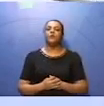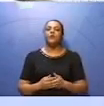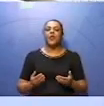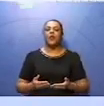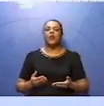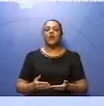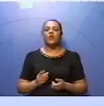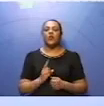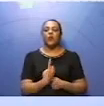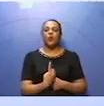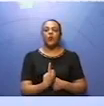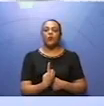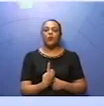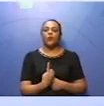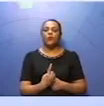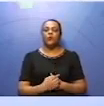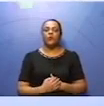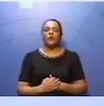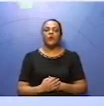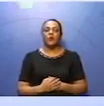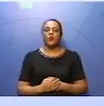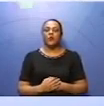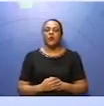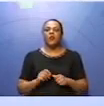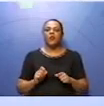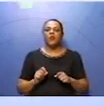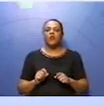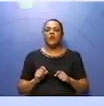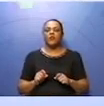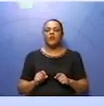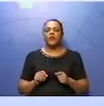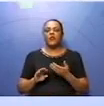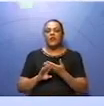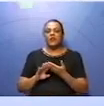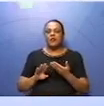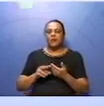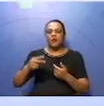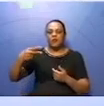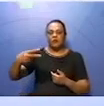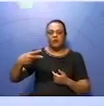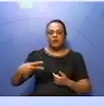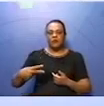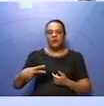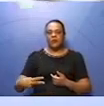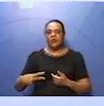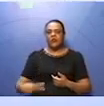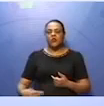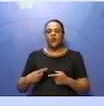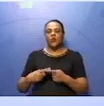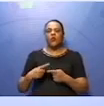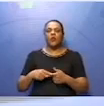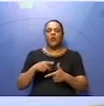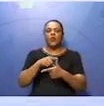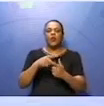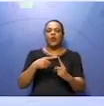1. Agora eu vou pegar e separar de dois números iguais, porque é uma raiz quadrada.